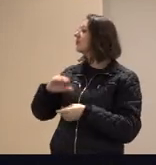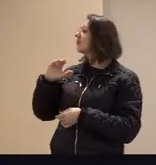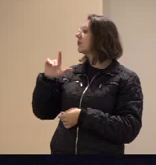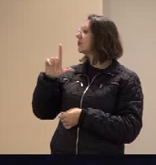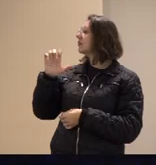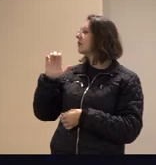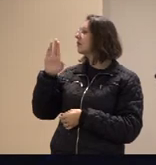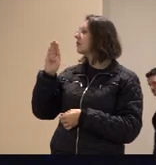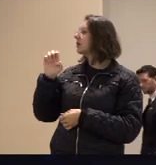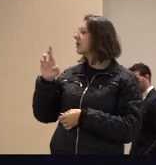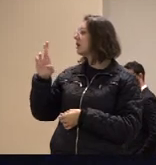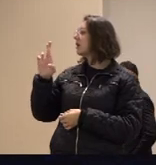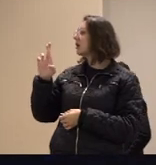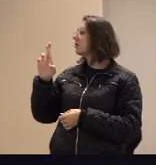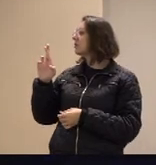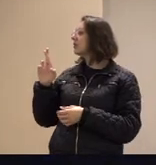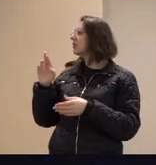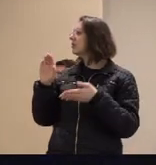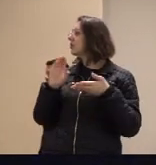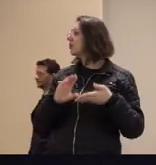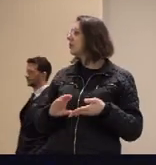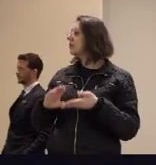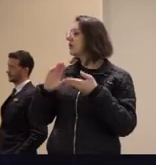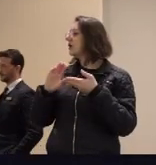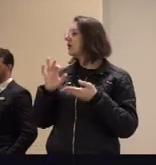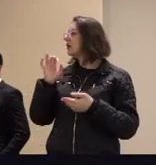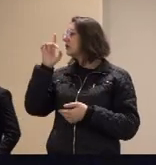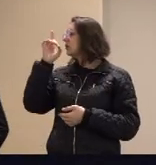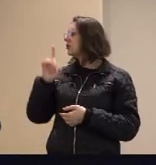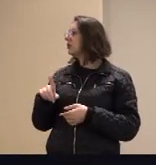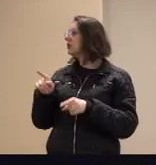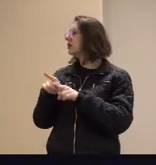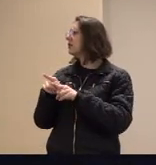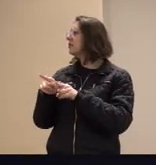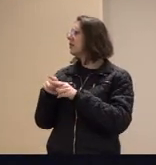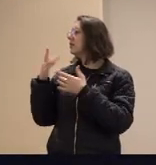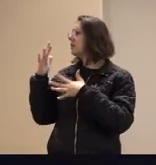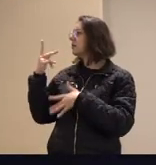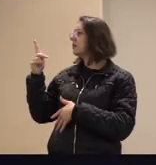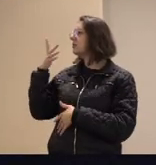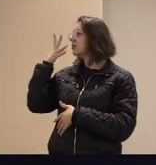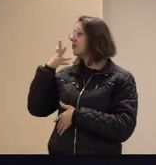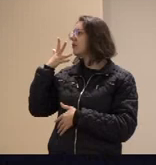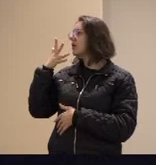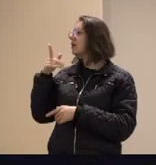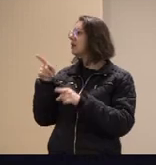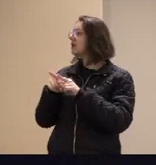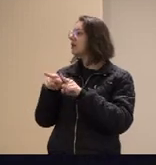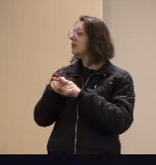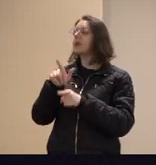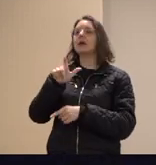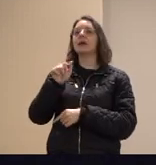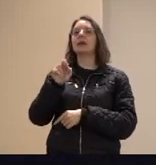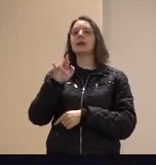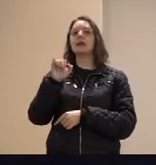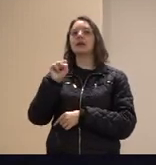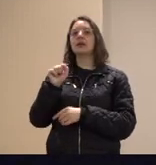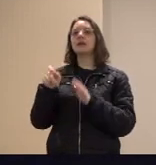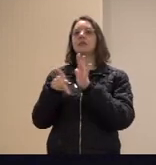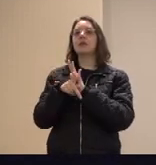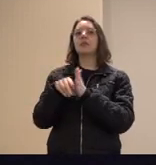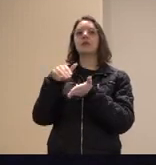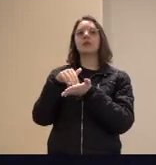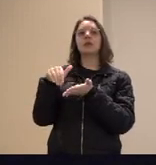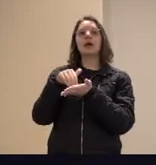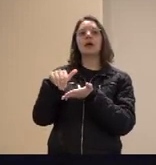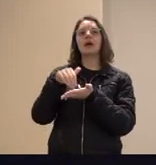do Conselho, né, dos Direitos também, parabéns pela sua fala. E a Larissa, também, da Secretaria.